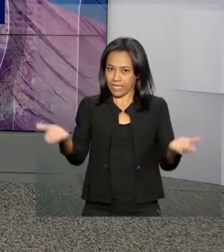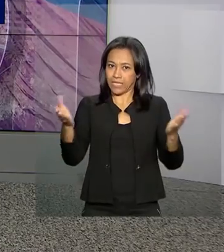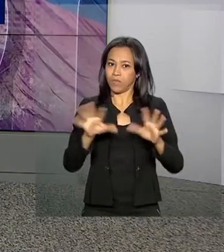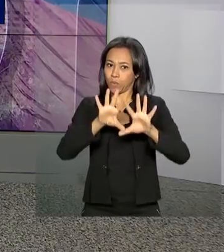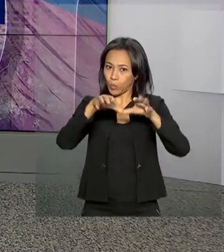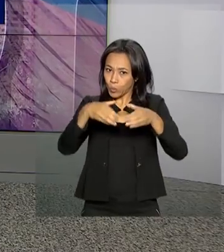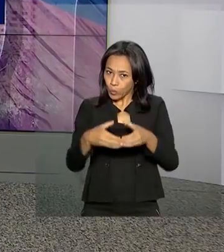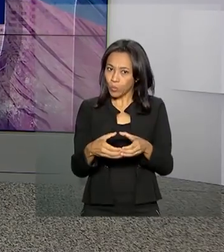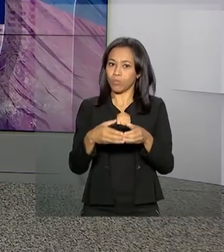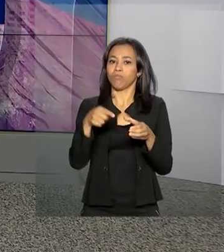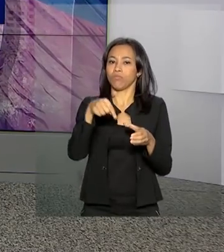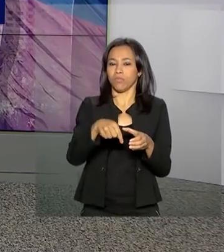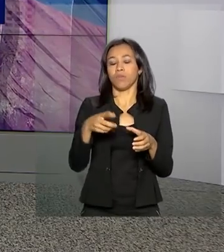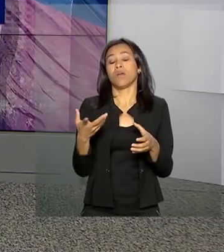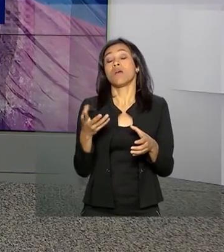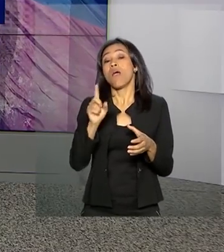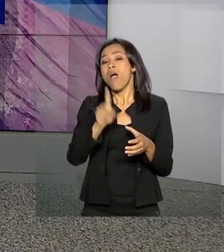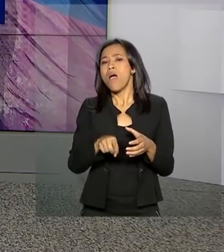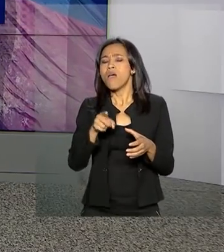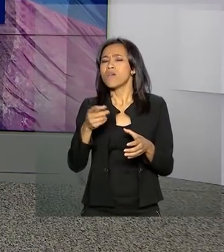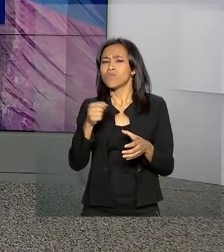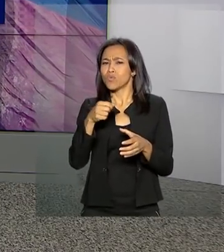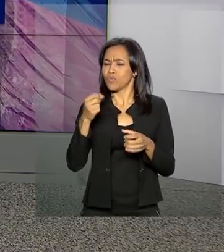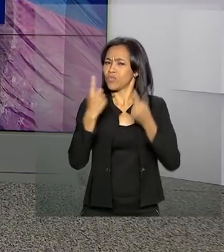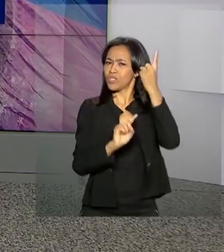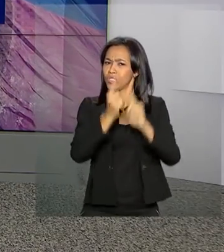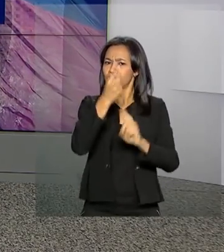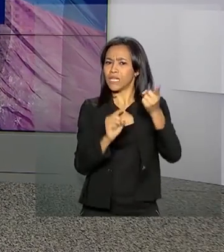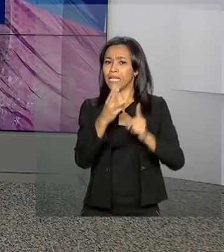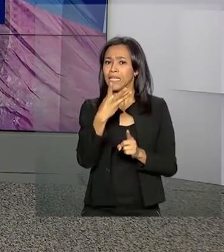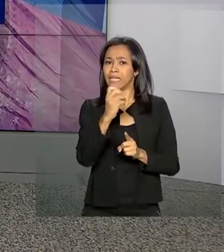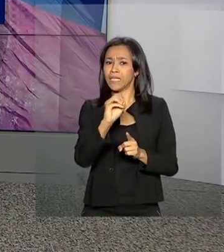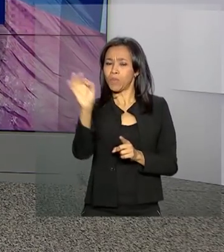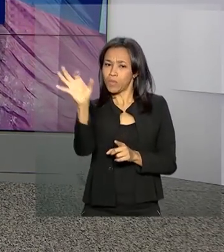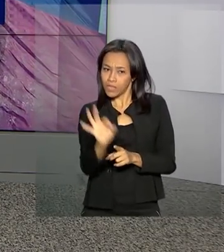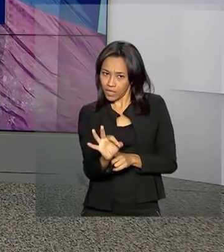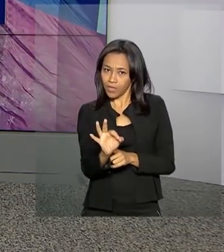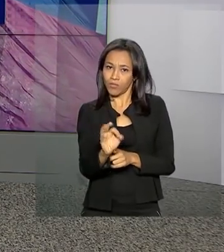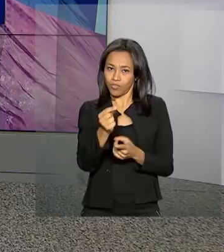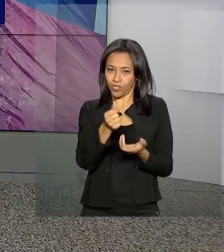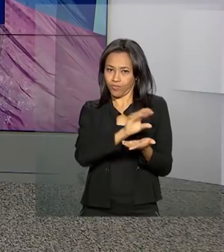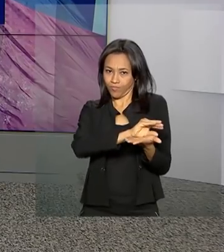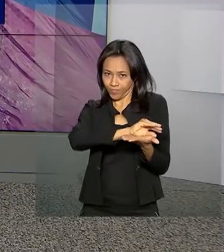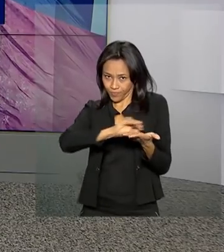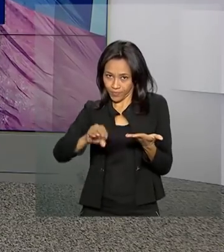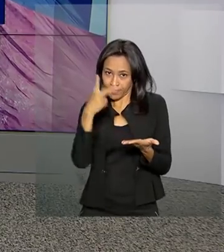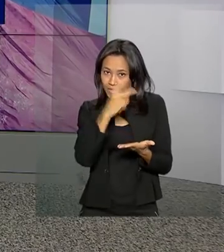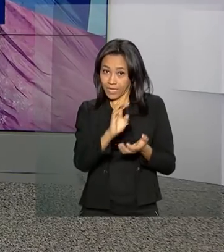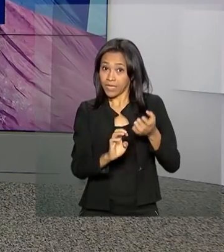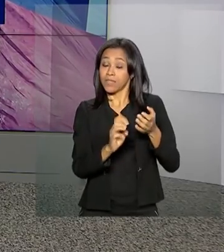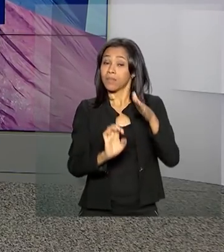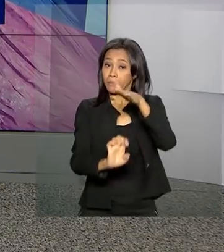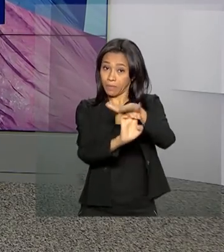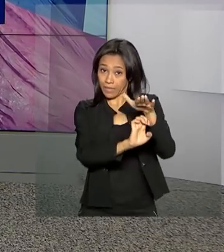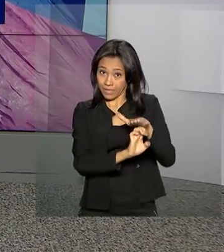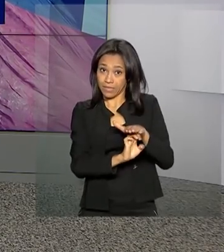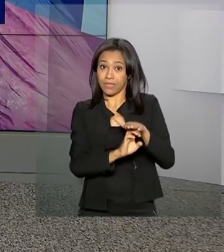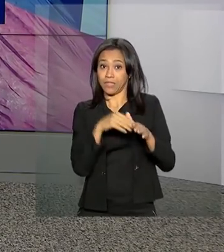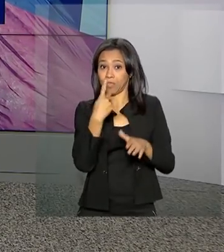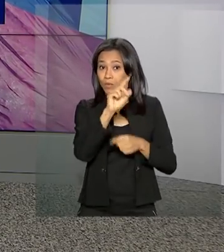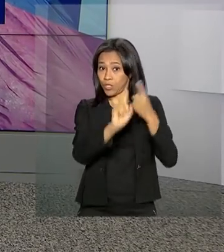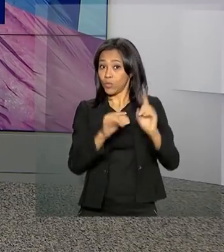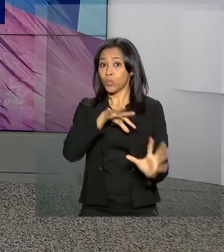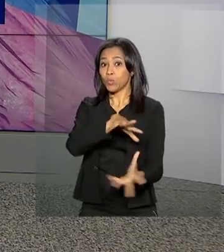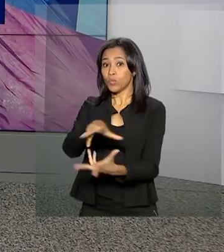Fabril do Chile. O Brasil é hoje o destino de 30% dos investimentos das empresas chilenas no mundo, o que